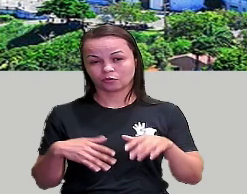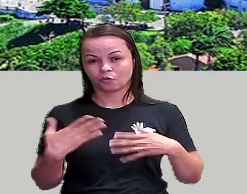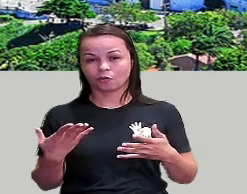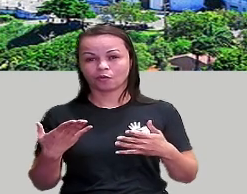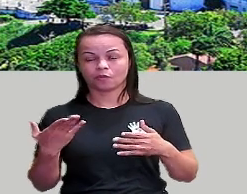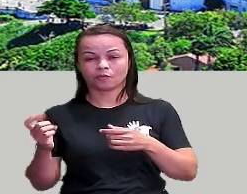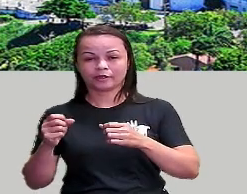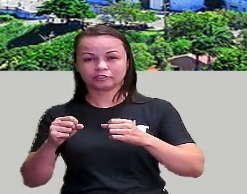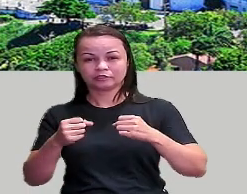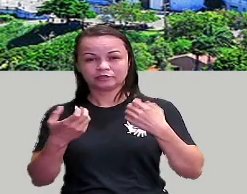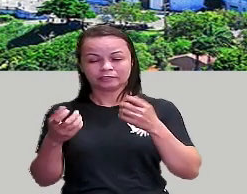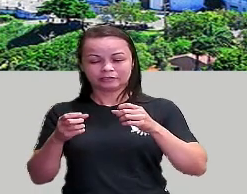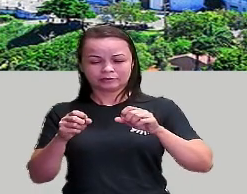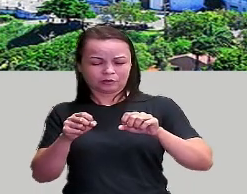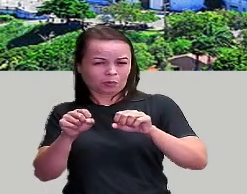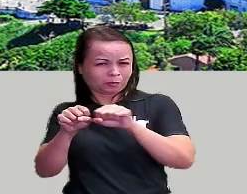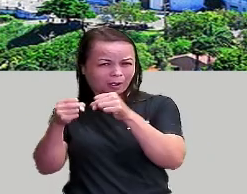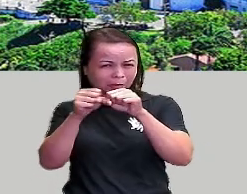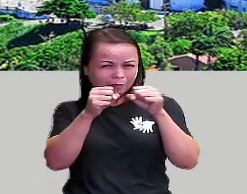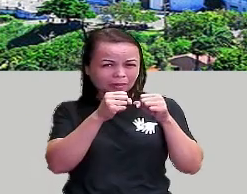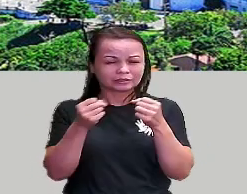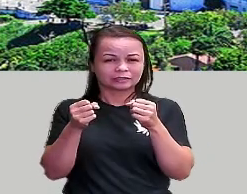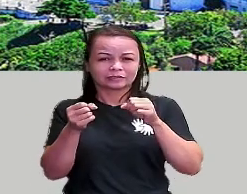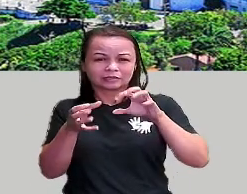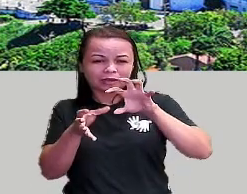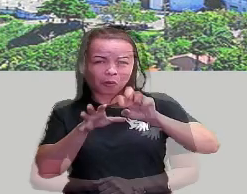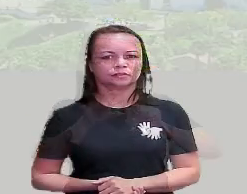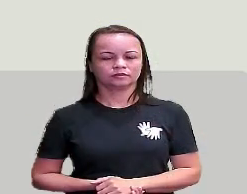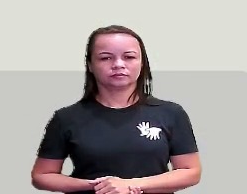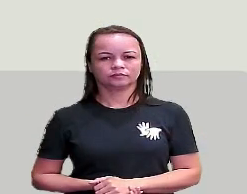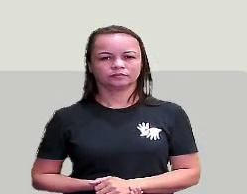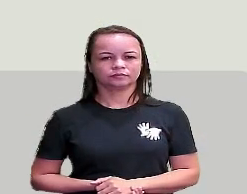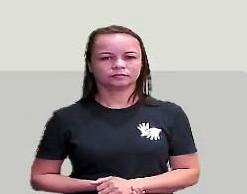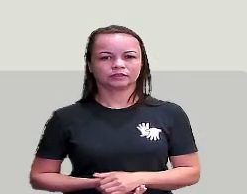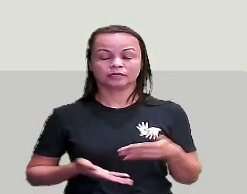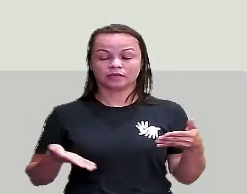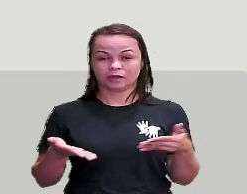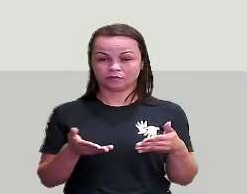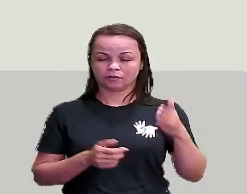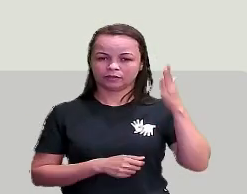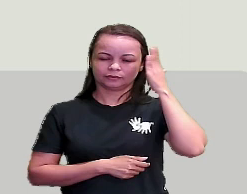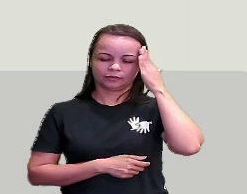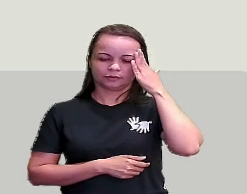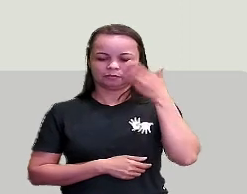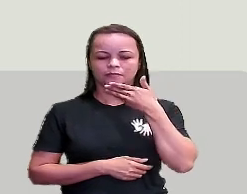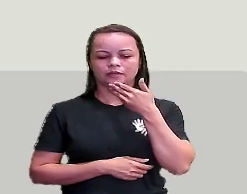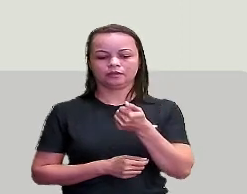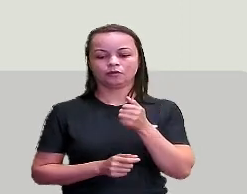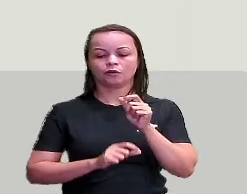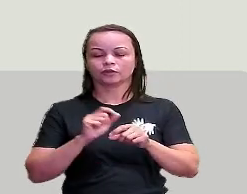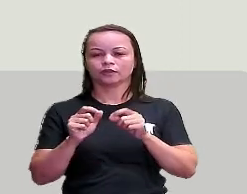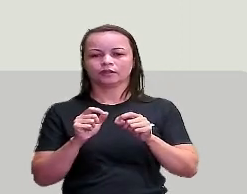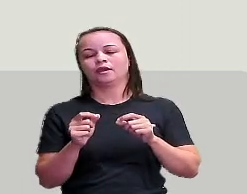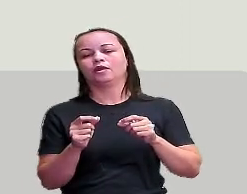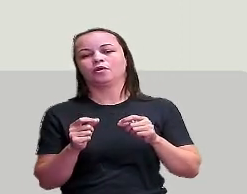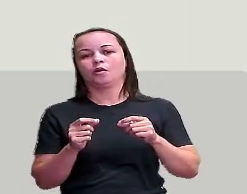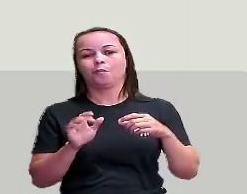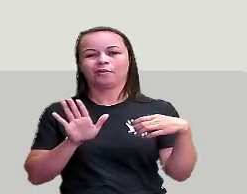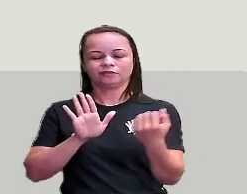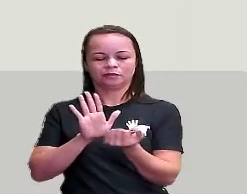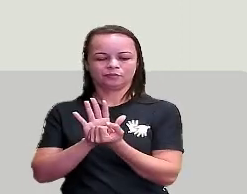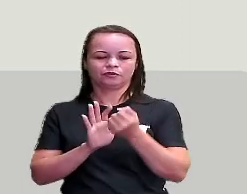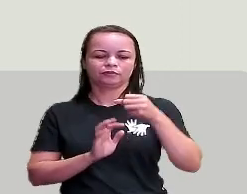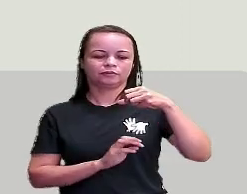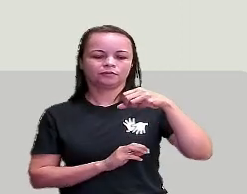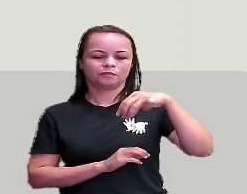depredação que houve, levaram vários itens que se continham nessas igrejas. Agora vamos entender melhor o que é o patrimônio material, já que vimos o